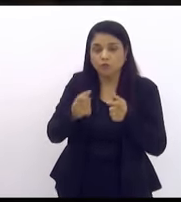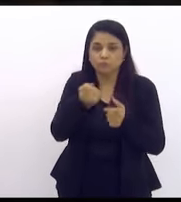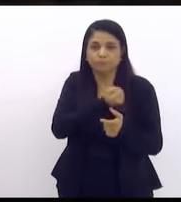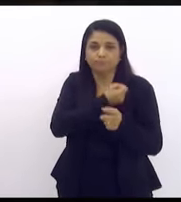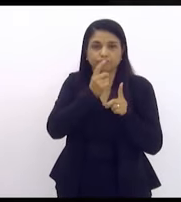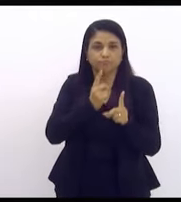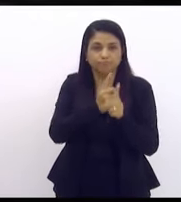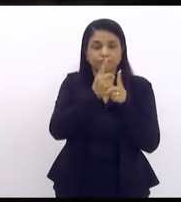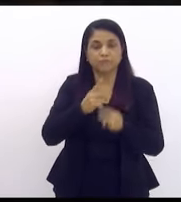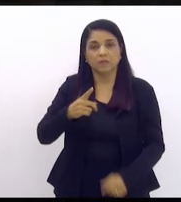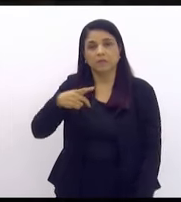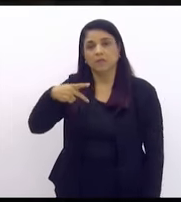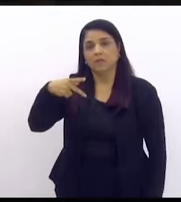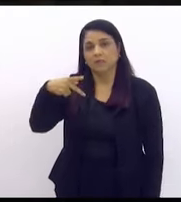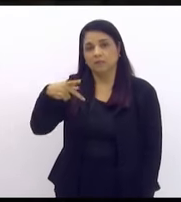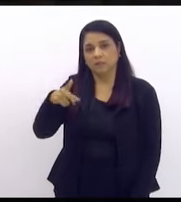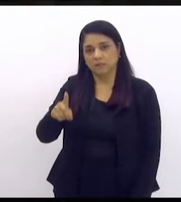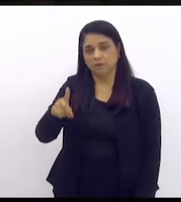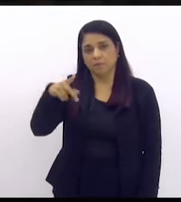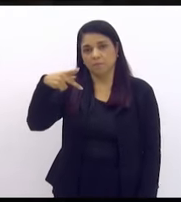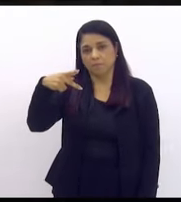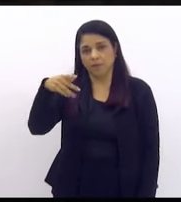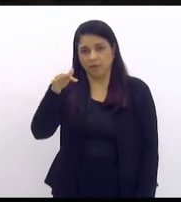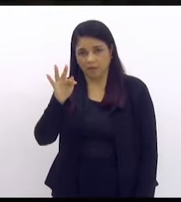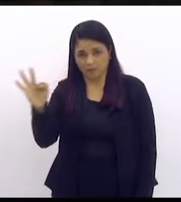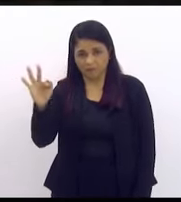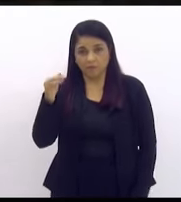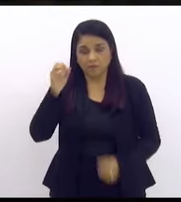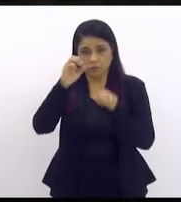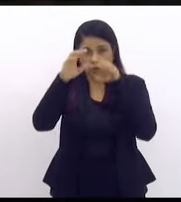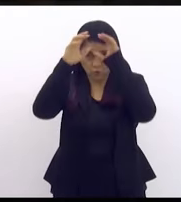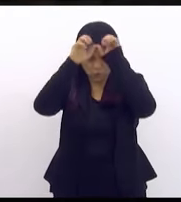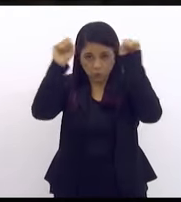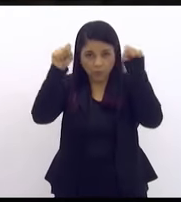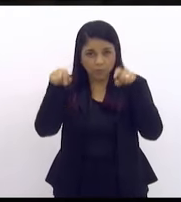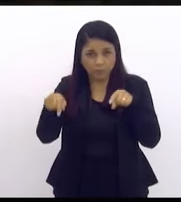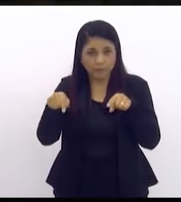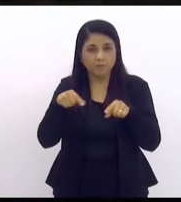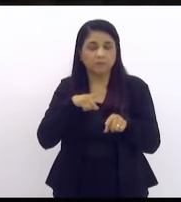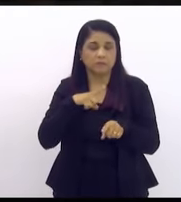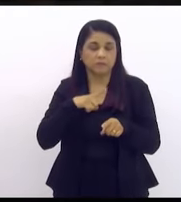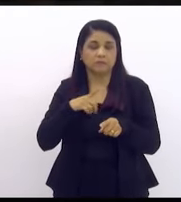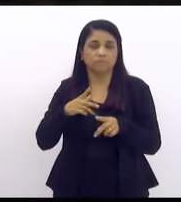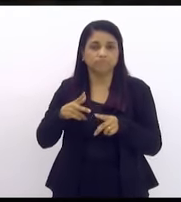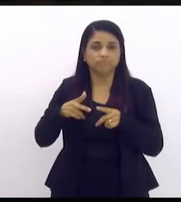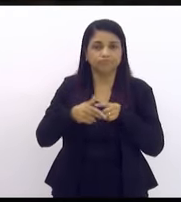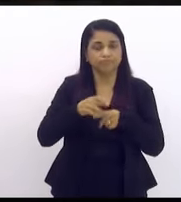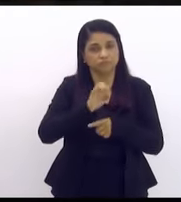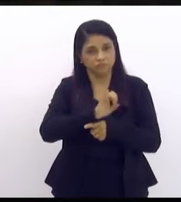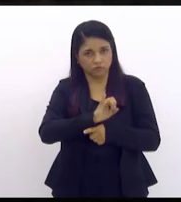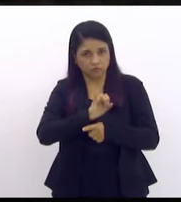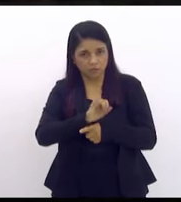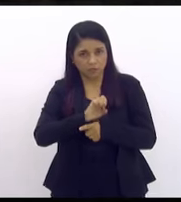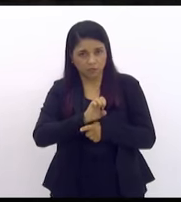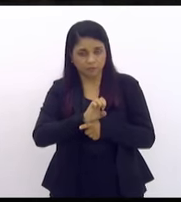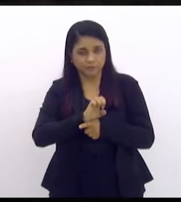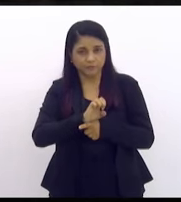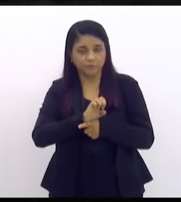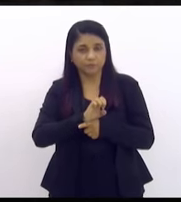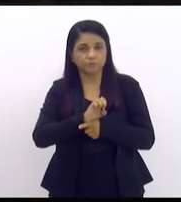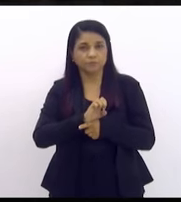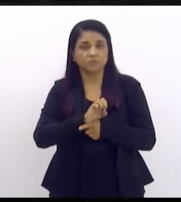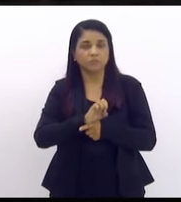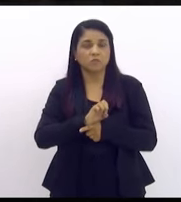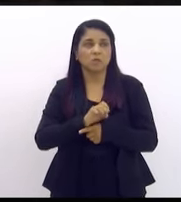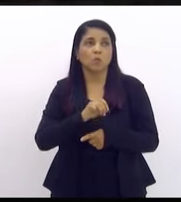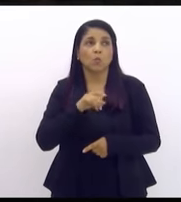a DPF, lá do Supremo, que teve a intervenção do Estado em relação ao Estado